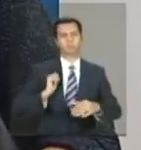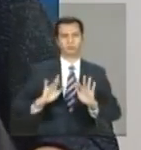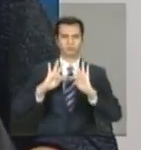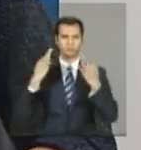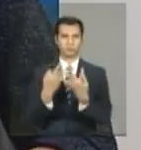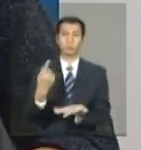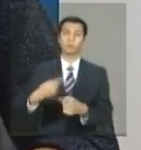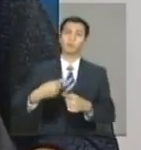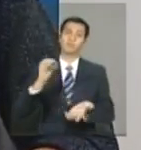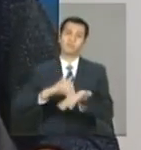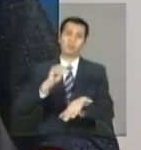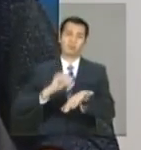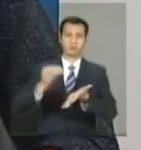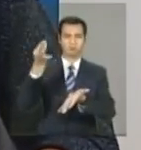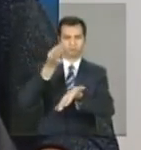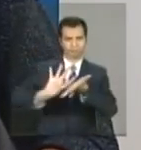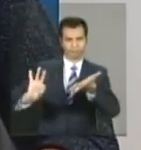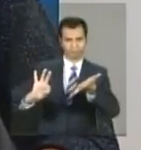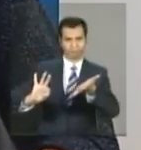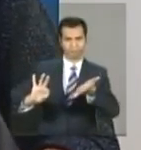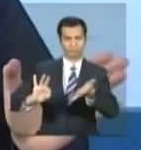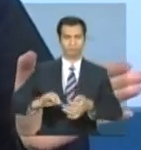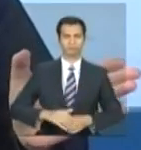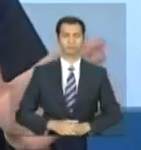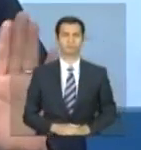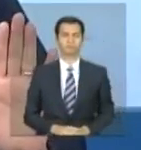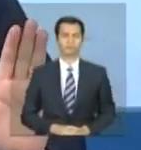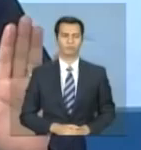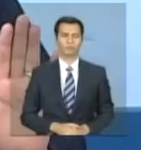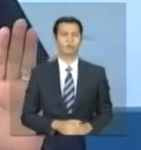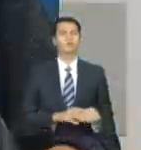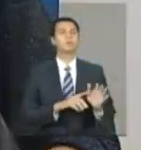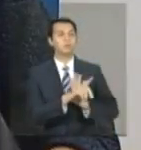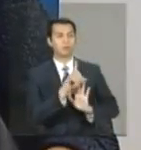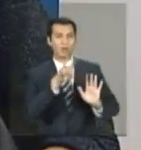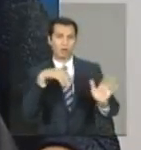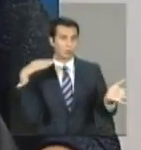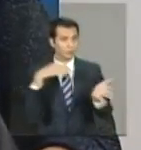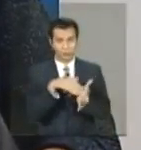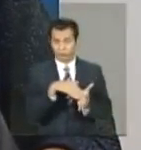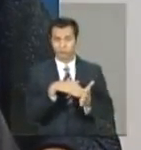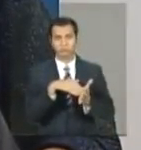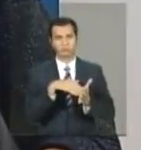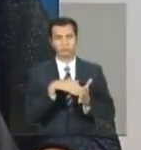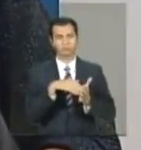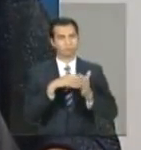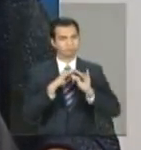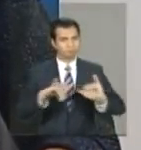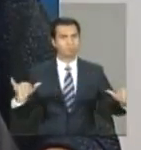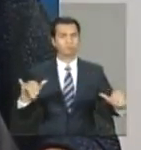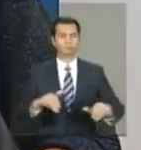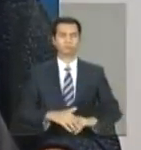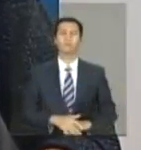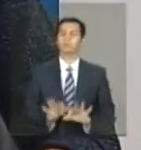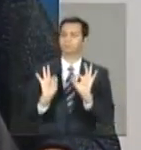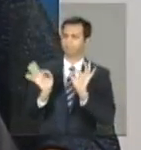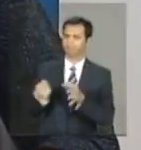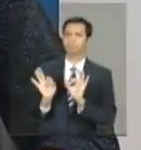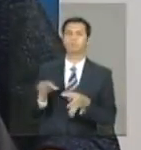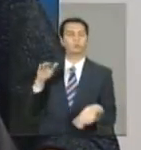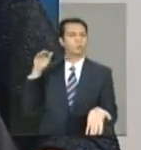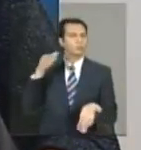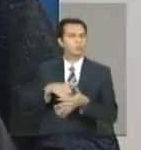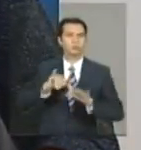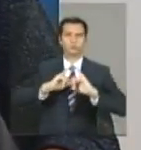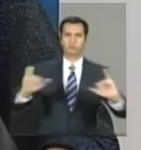atualização cadastral em janeiro de 2012. Seria a última chamada. É a última chamada, né? Eh, nesta situação estão